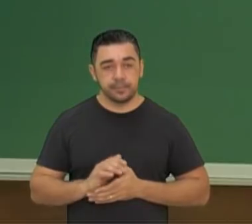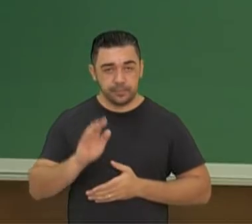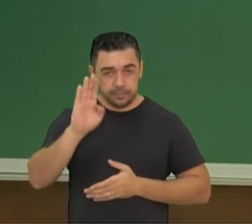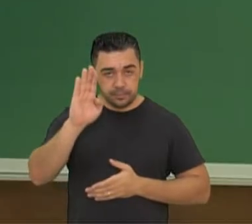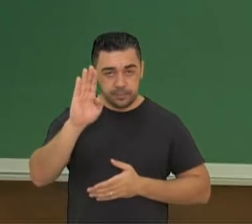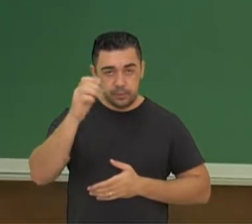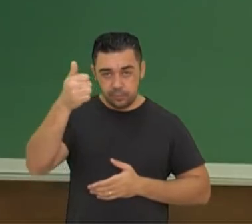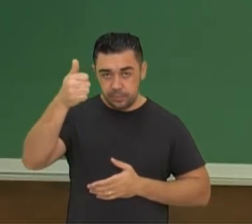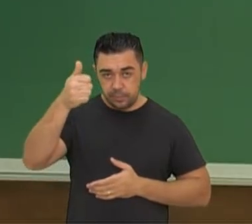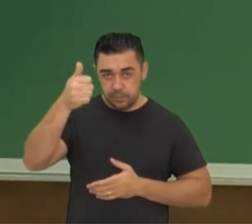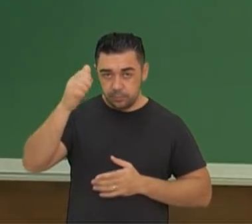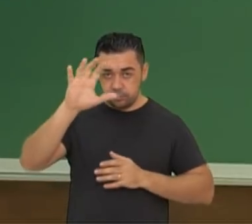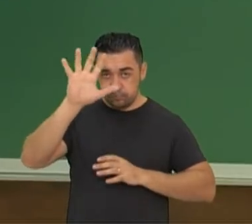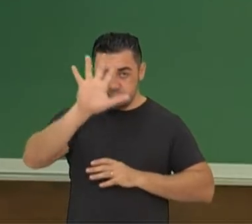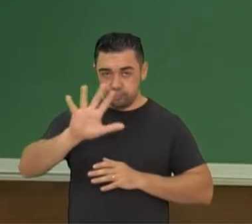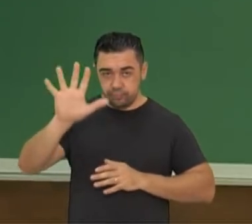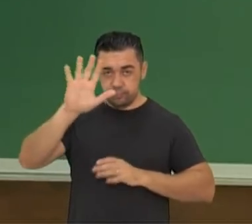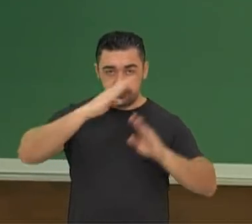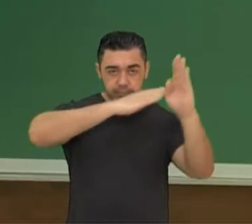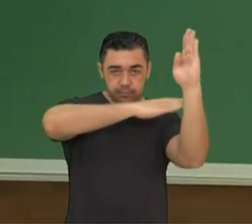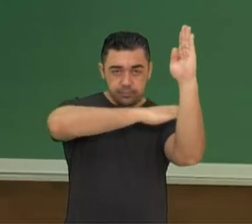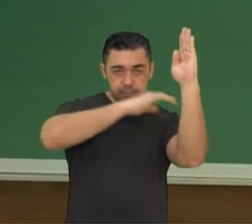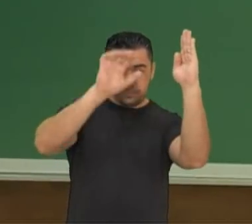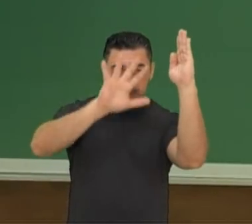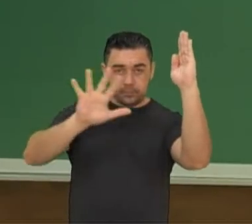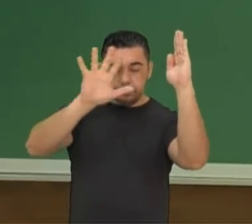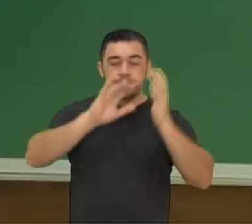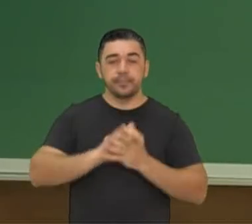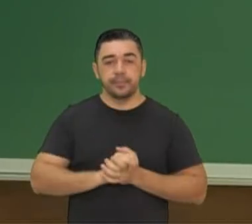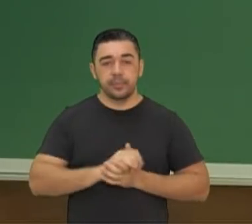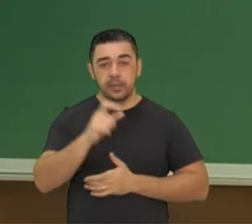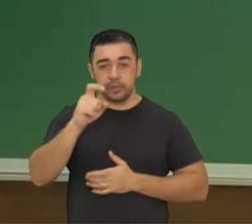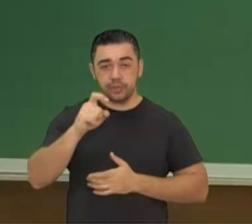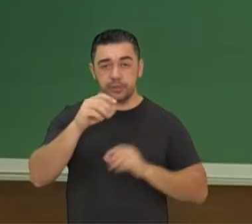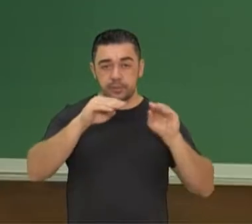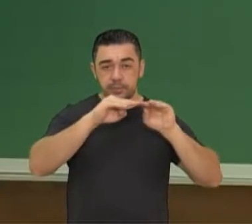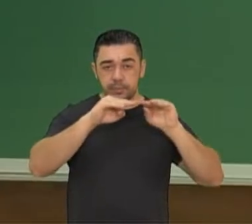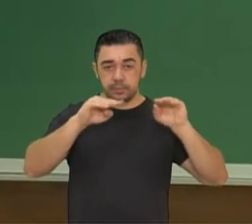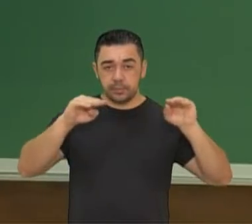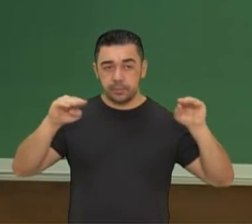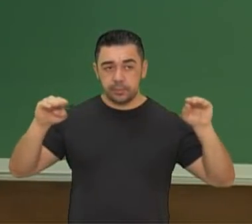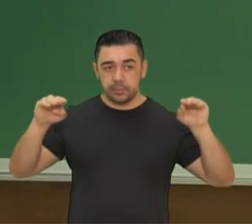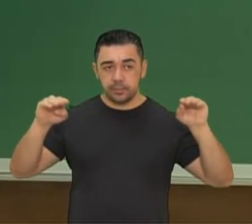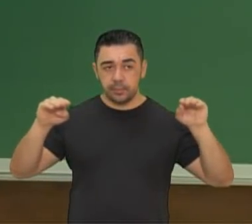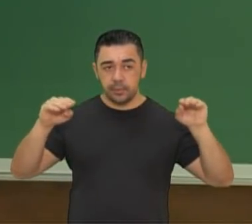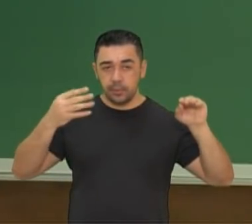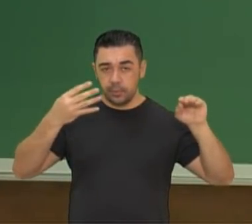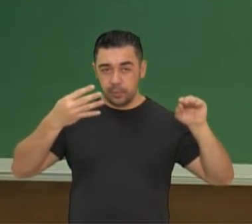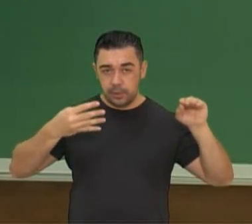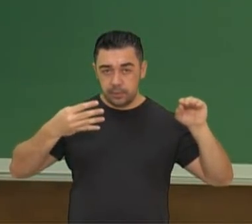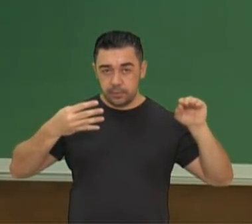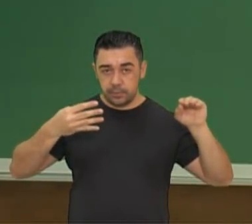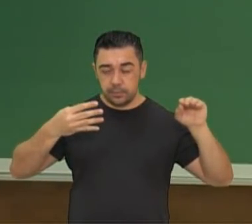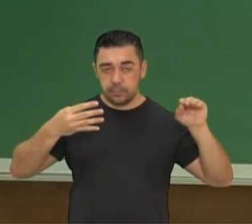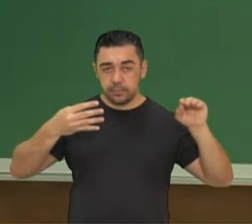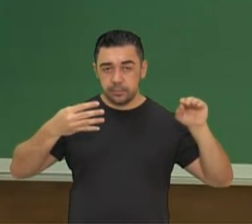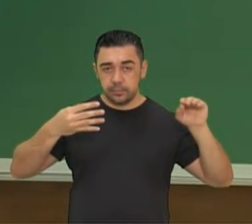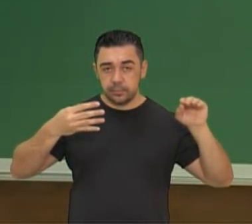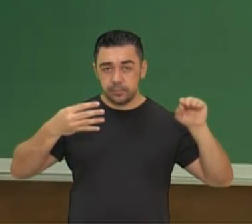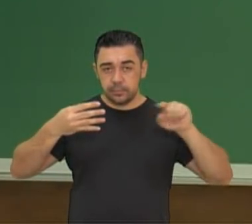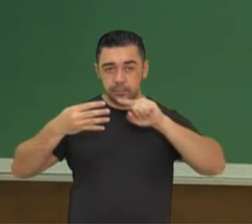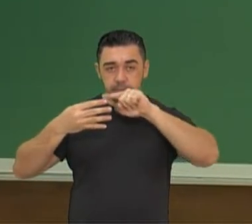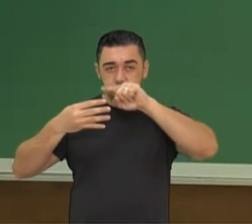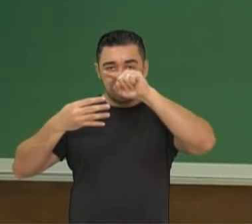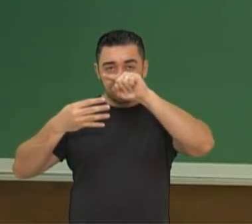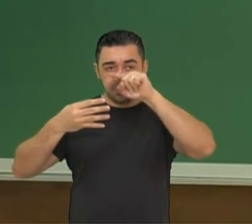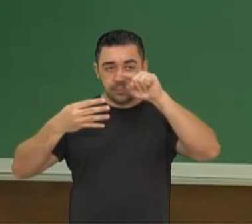no primeiro quadrante, certo? Onde que ele está no eixo X? Ele está aparecendo aqui no 4, ó. E